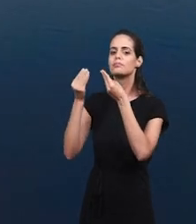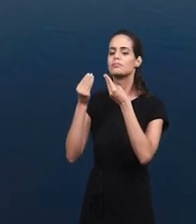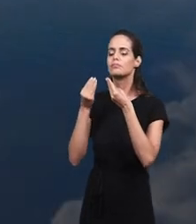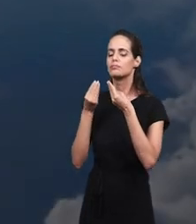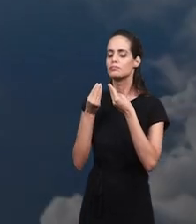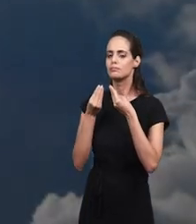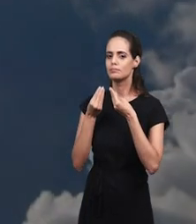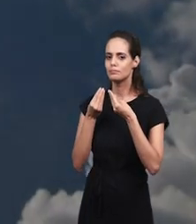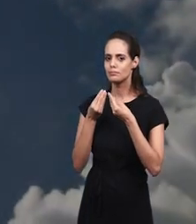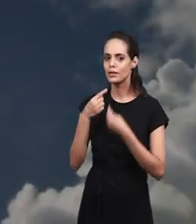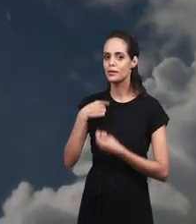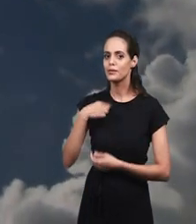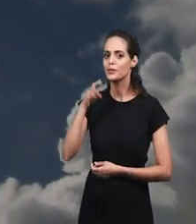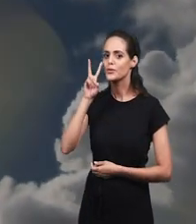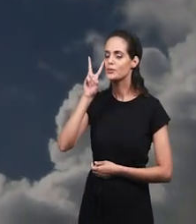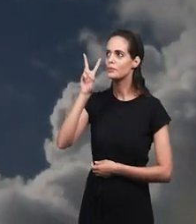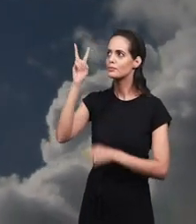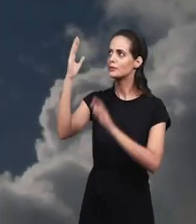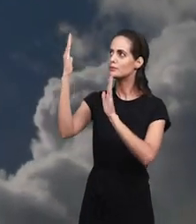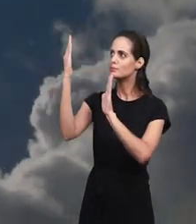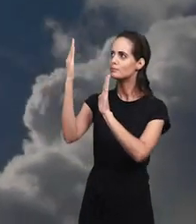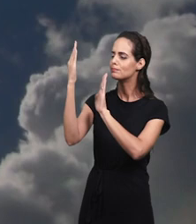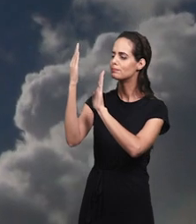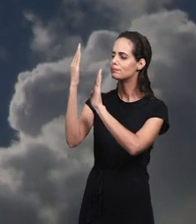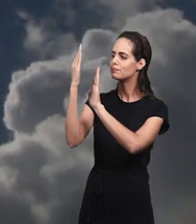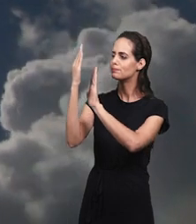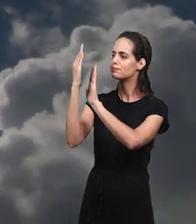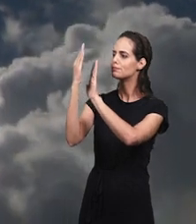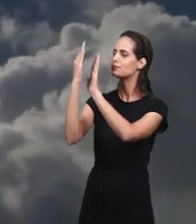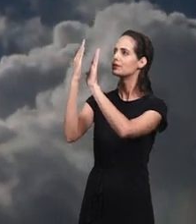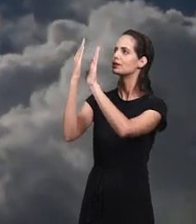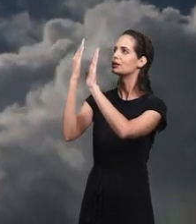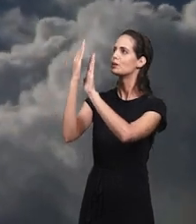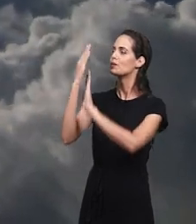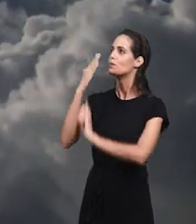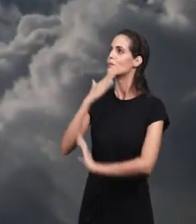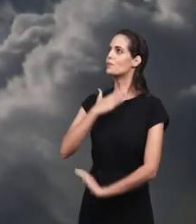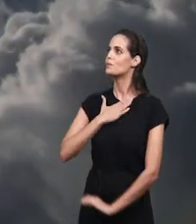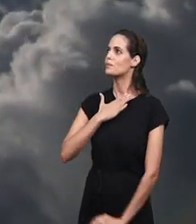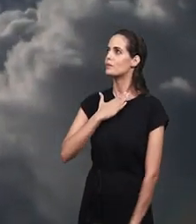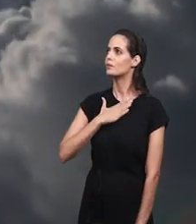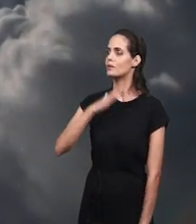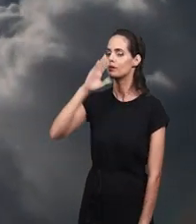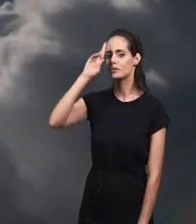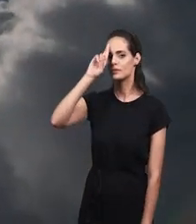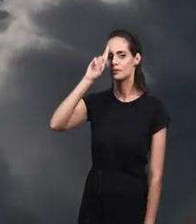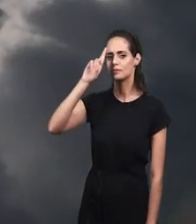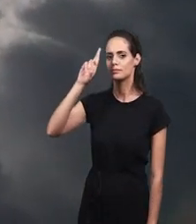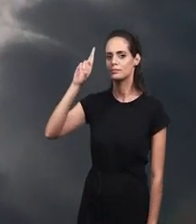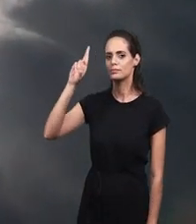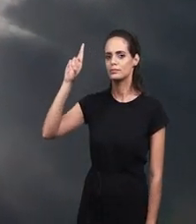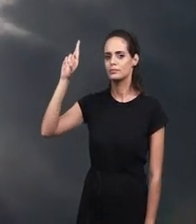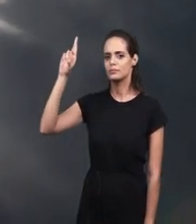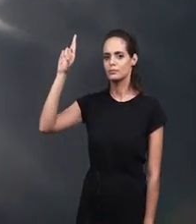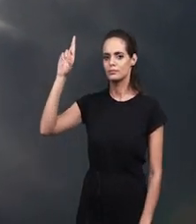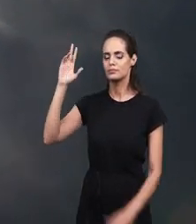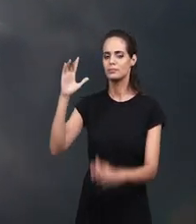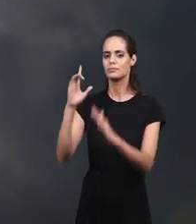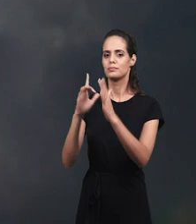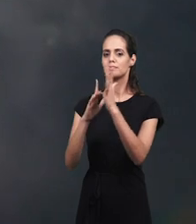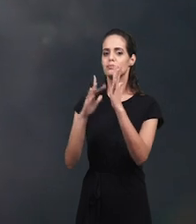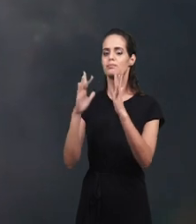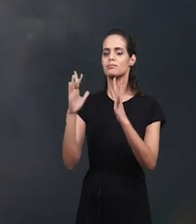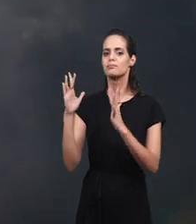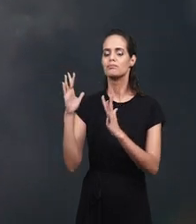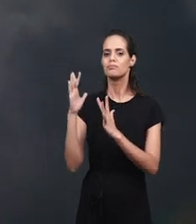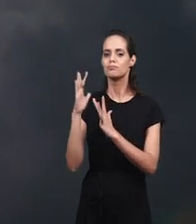preparou. Ver face a face o meu